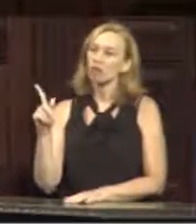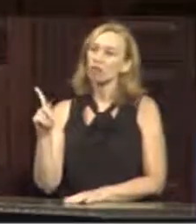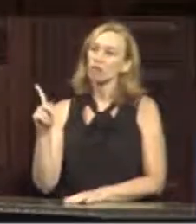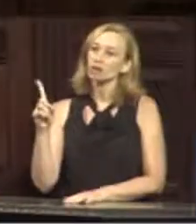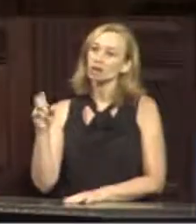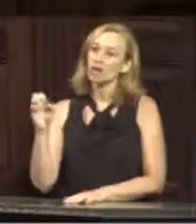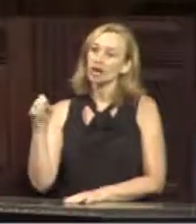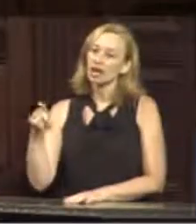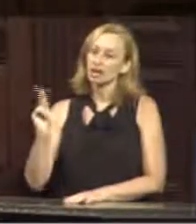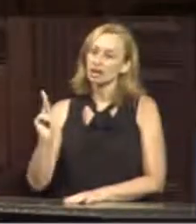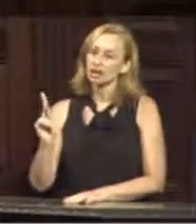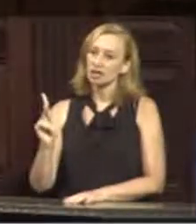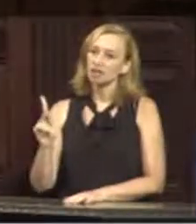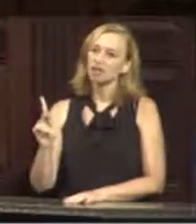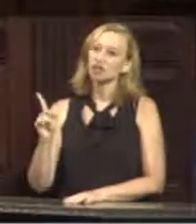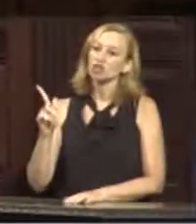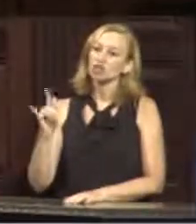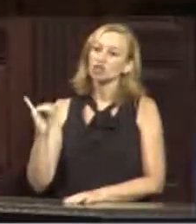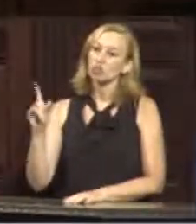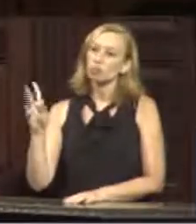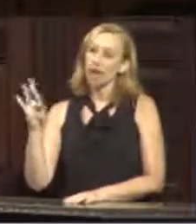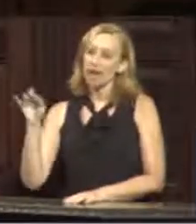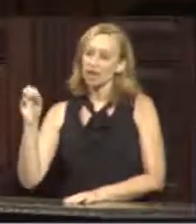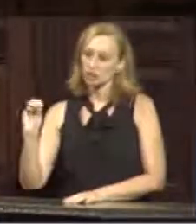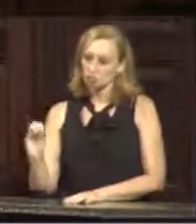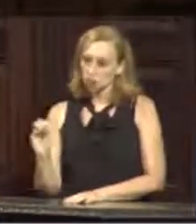deputado Gilberto Palmares,